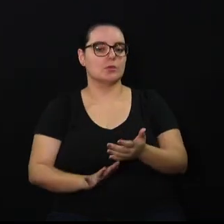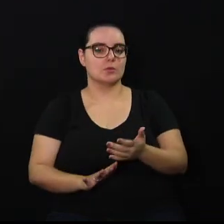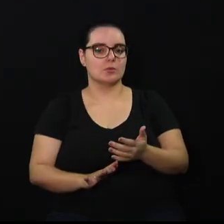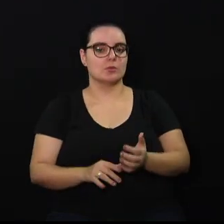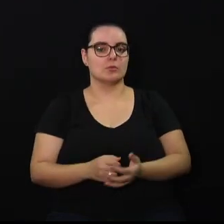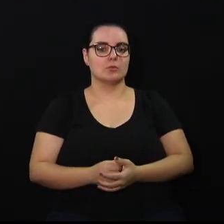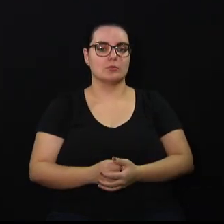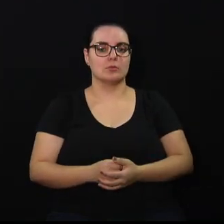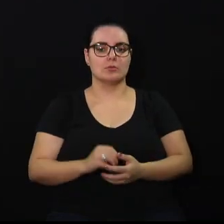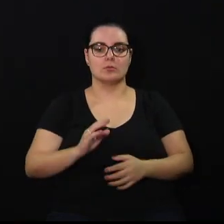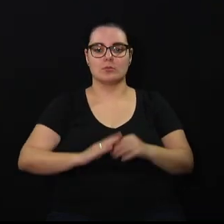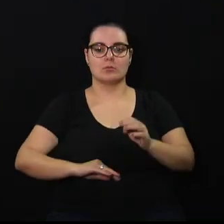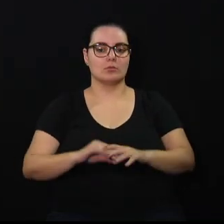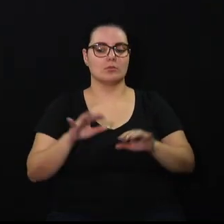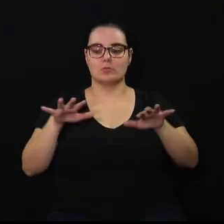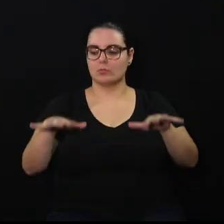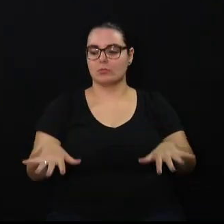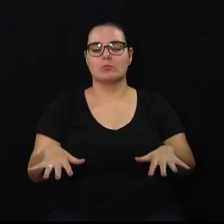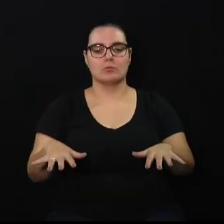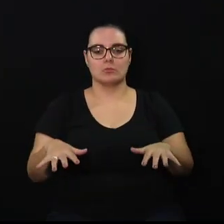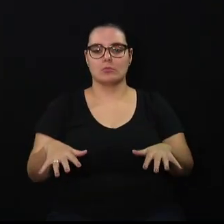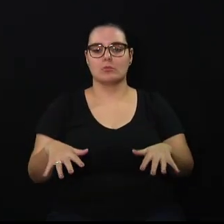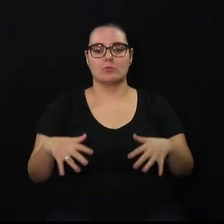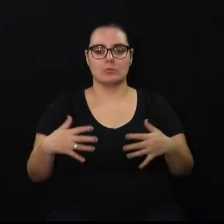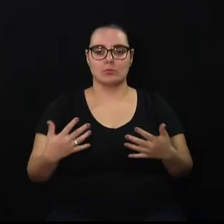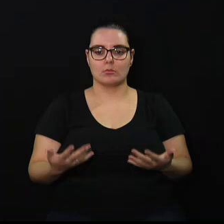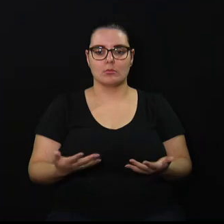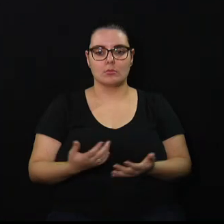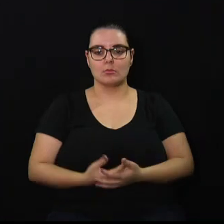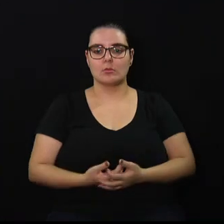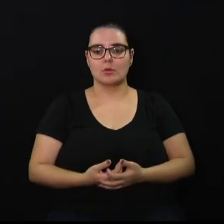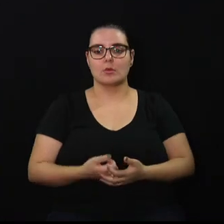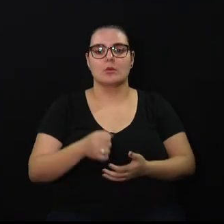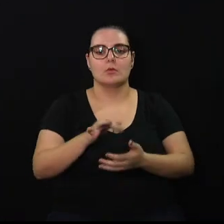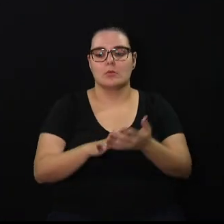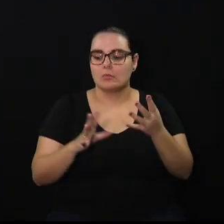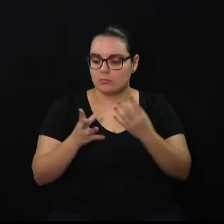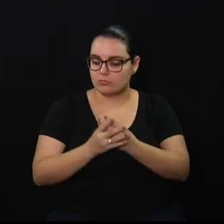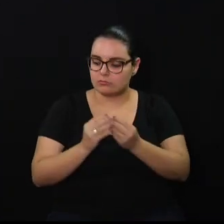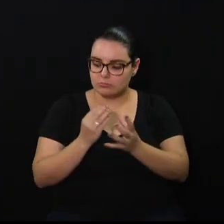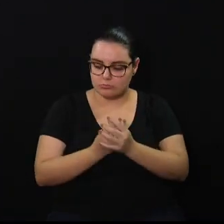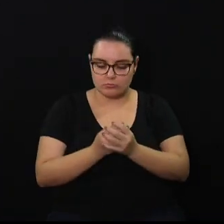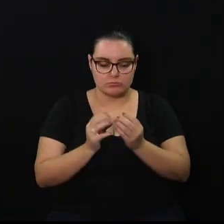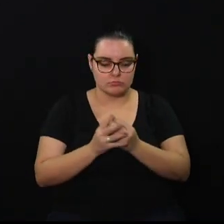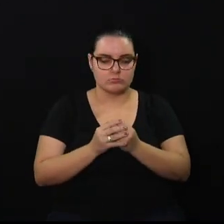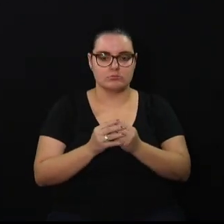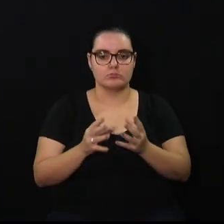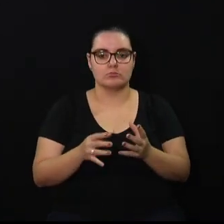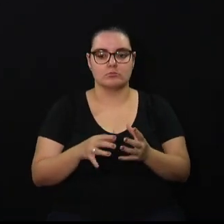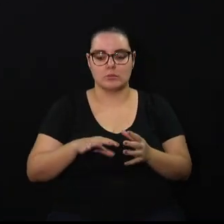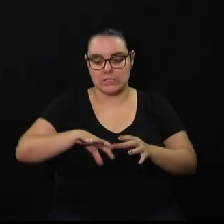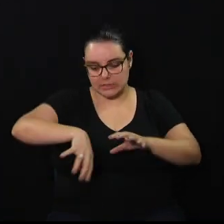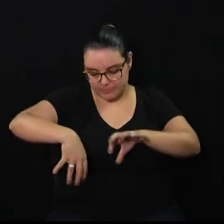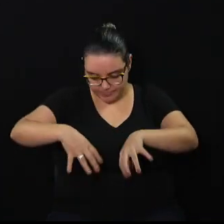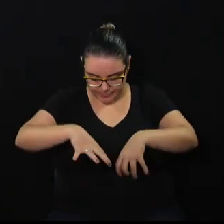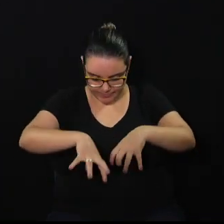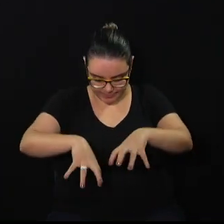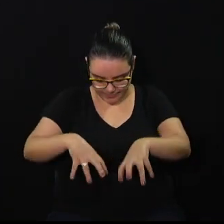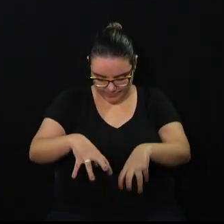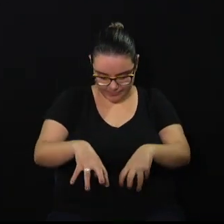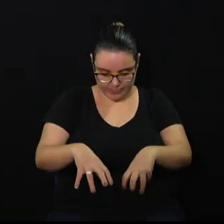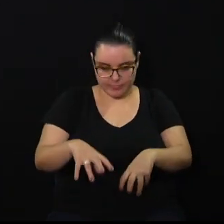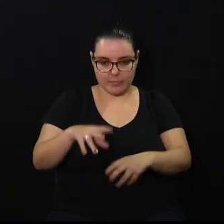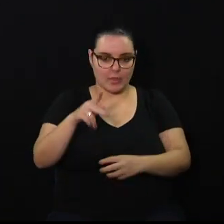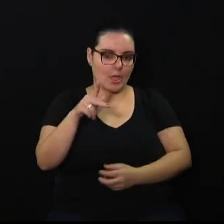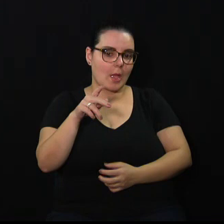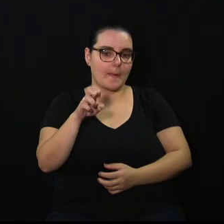mão dentro de uma de uma atividade tática de buscar seu brinquedo preferido a pé por exemplo